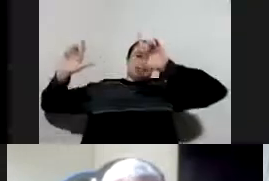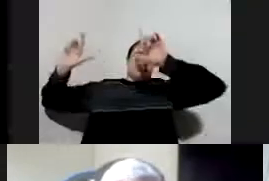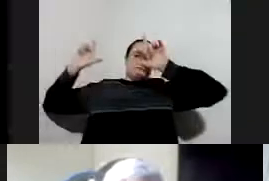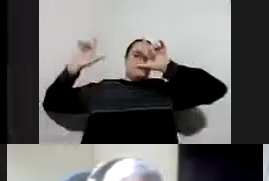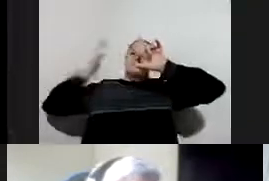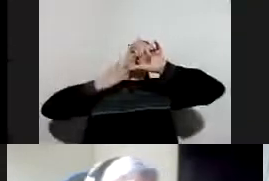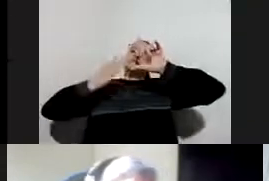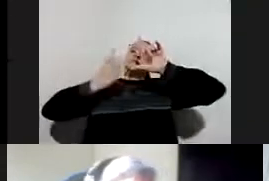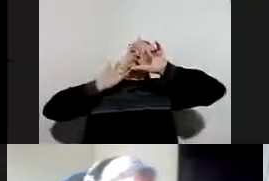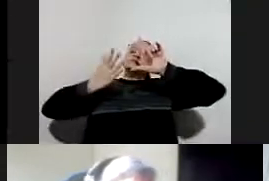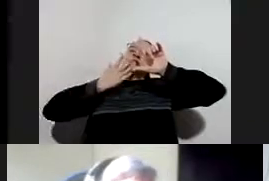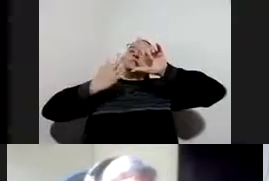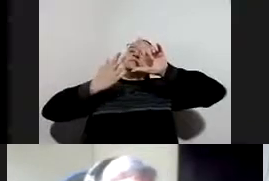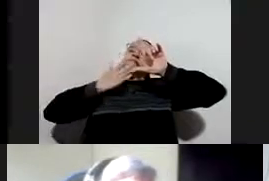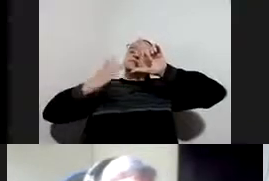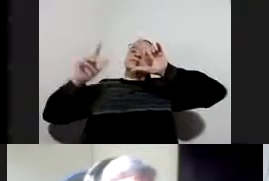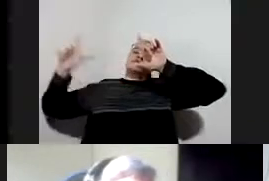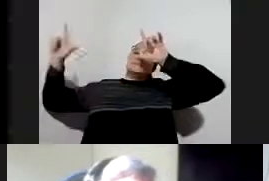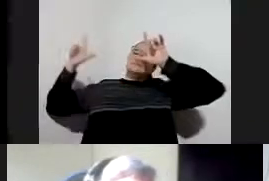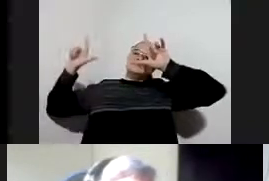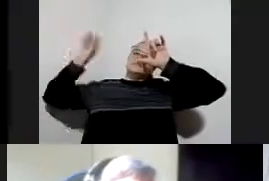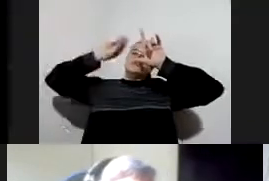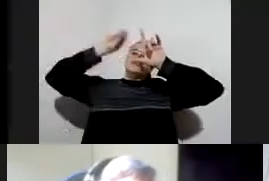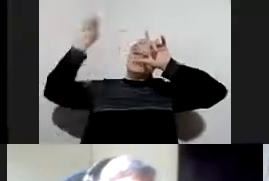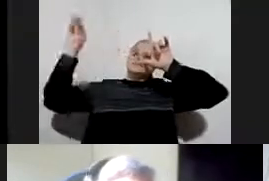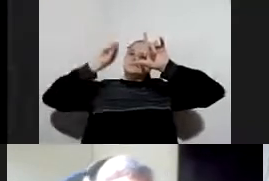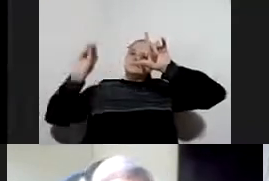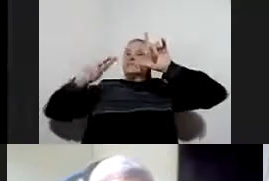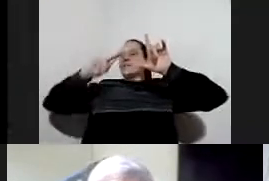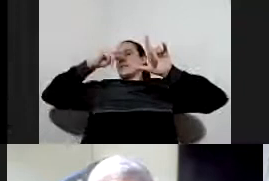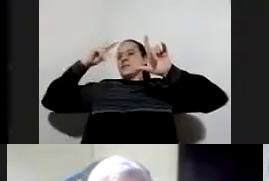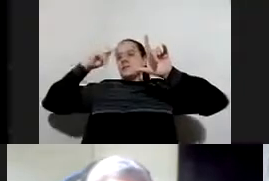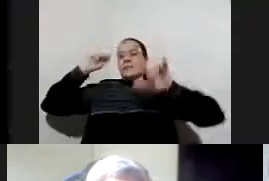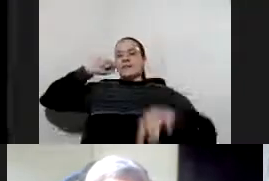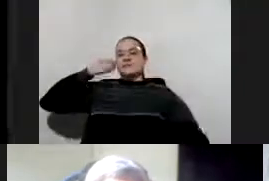colorido, né, com figuras de pessoas negras.